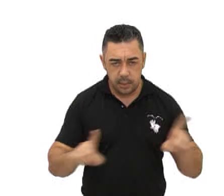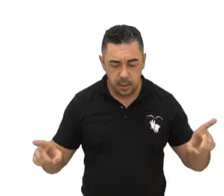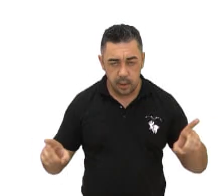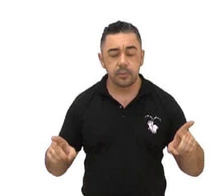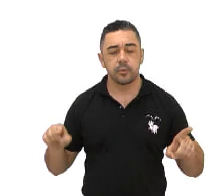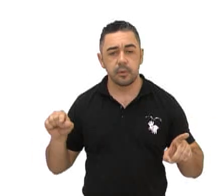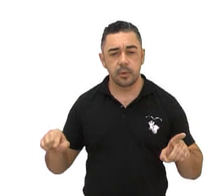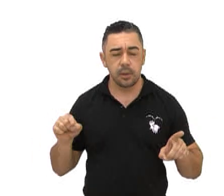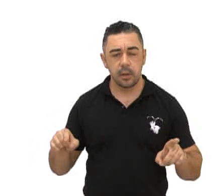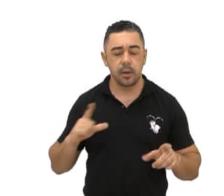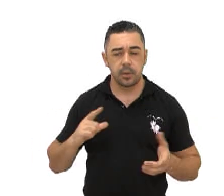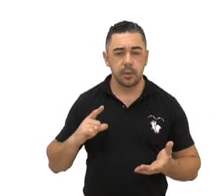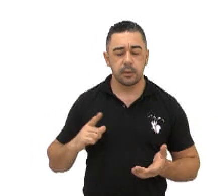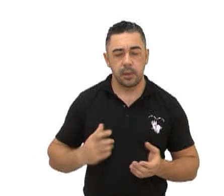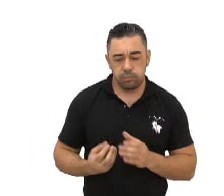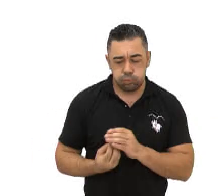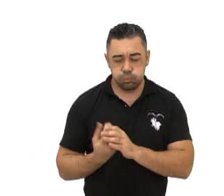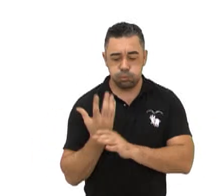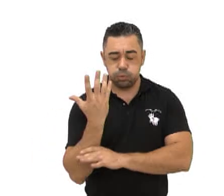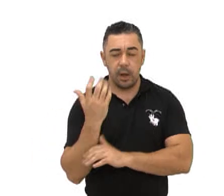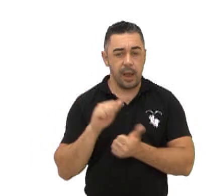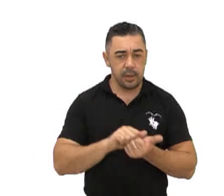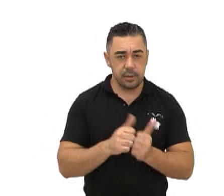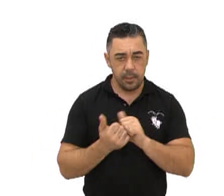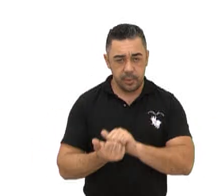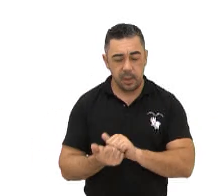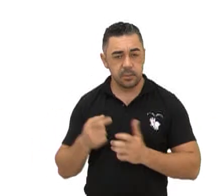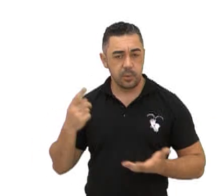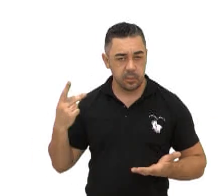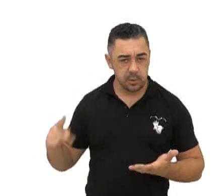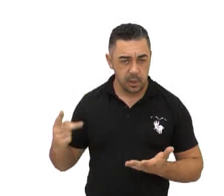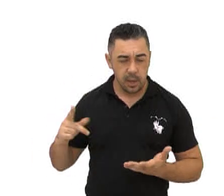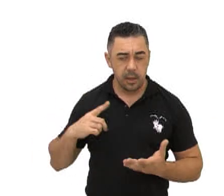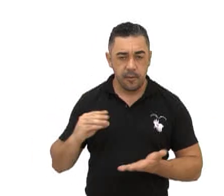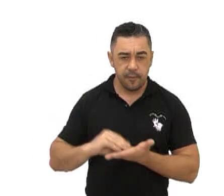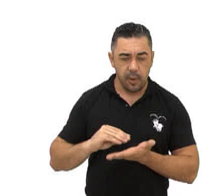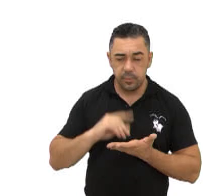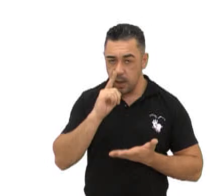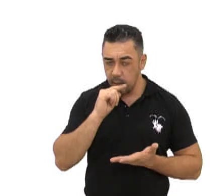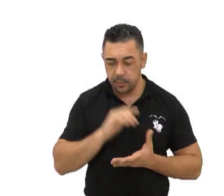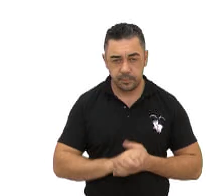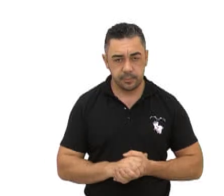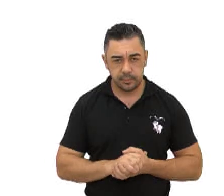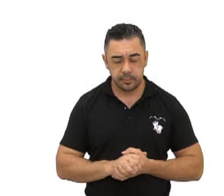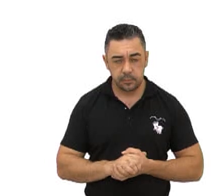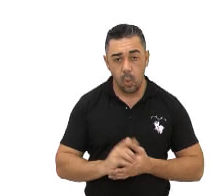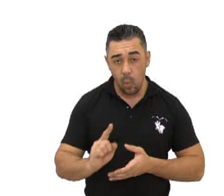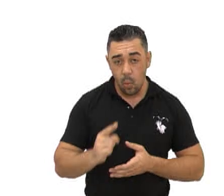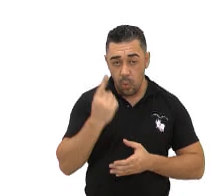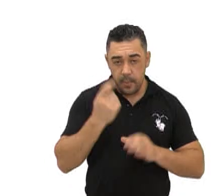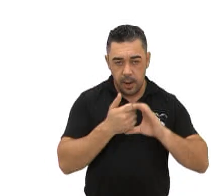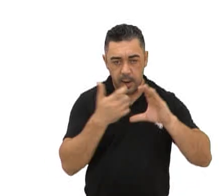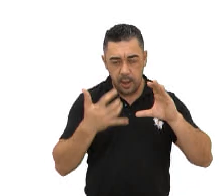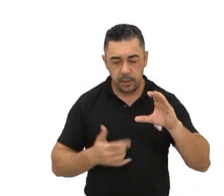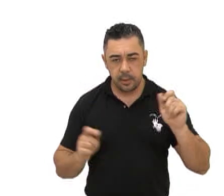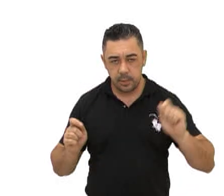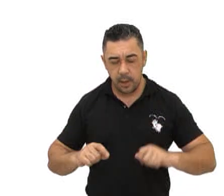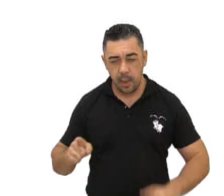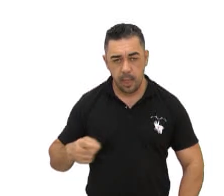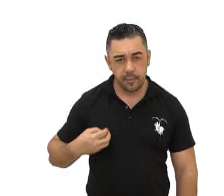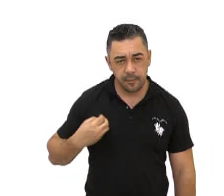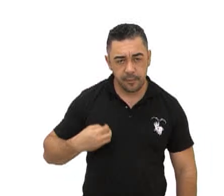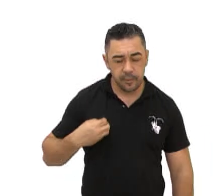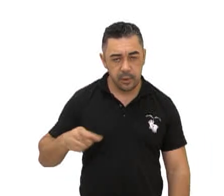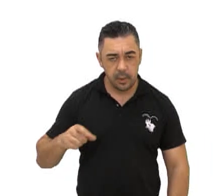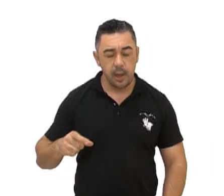xerófitas, como as cactáceas, com adaptações às condições de escassez de água. Uma característica que permite a sobrevivência